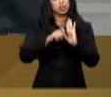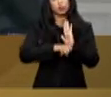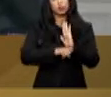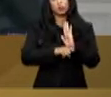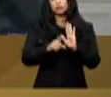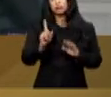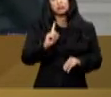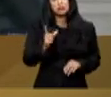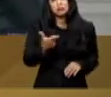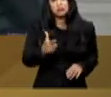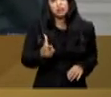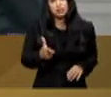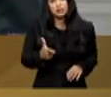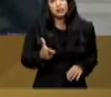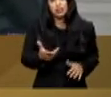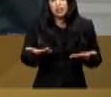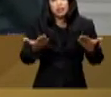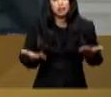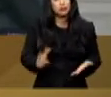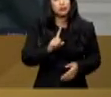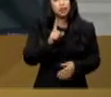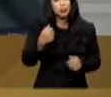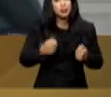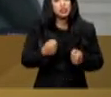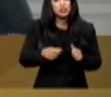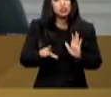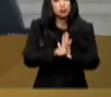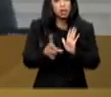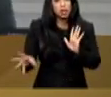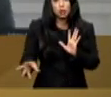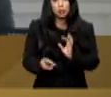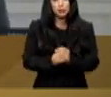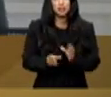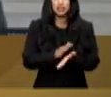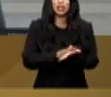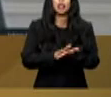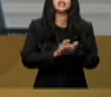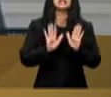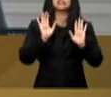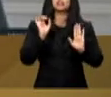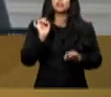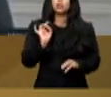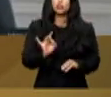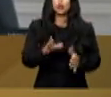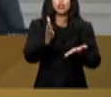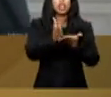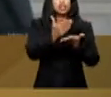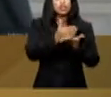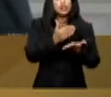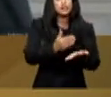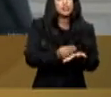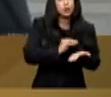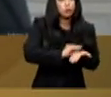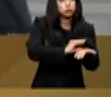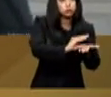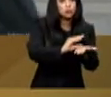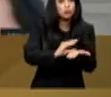não há necessidade de uma nova lei complementar. Houve alteração em relação à divisão de receitas, que são